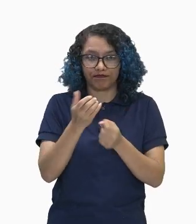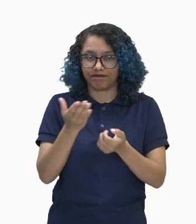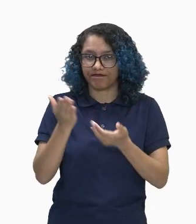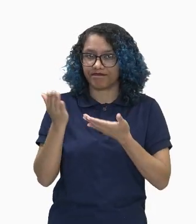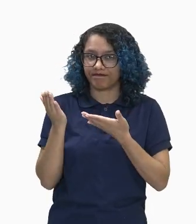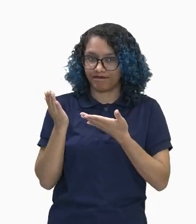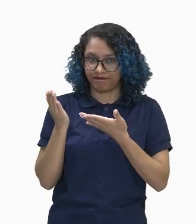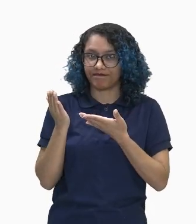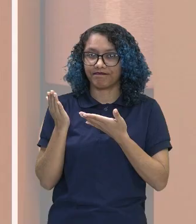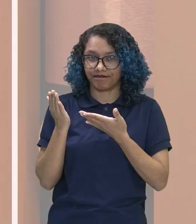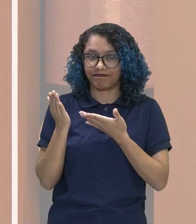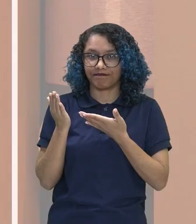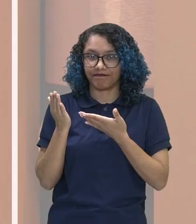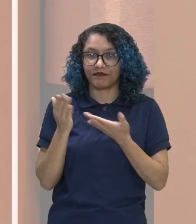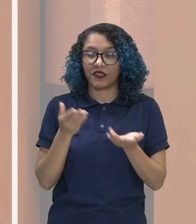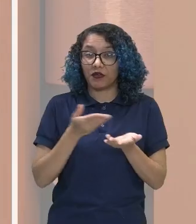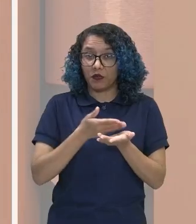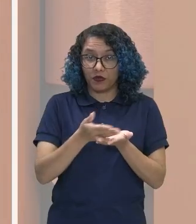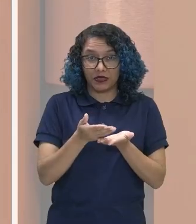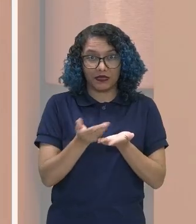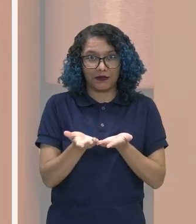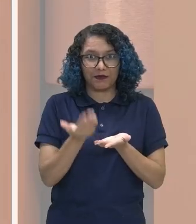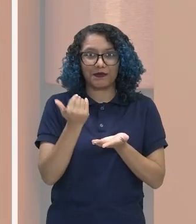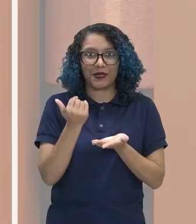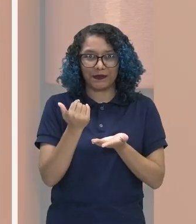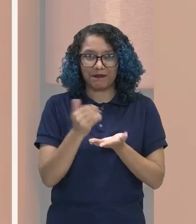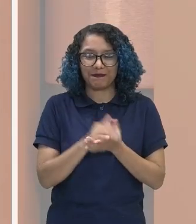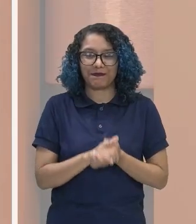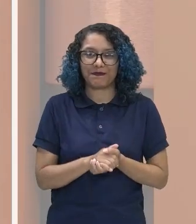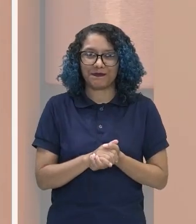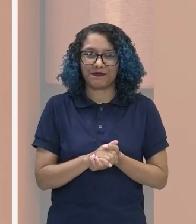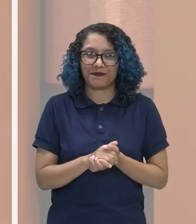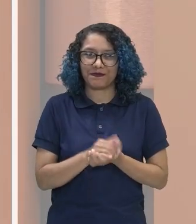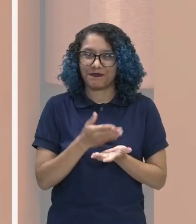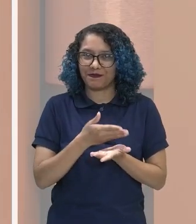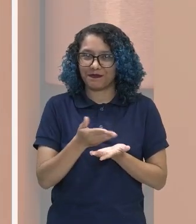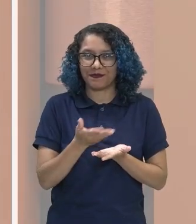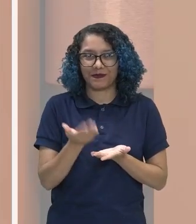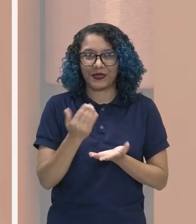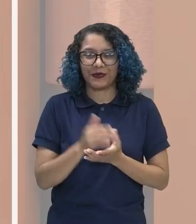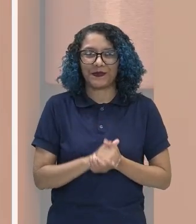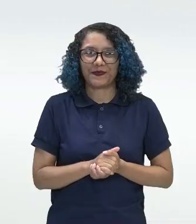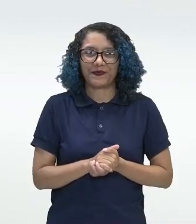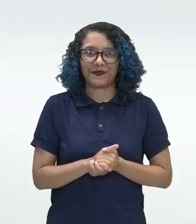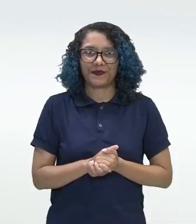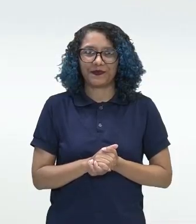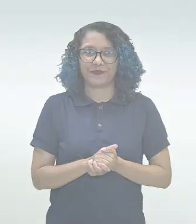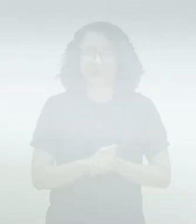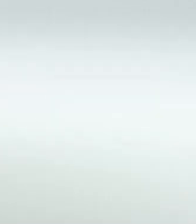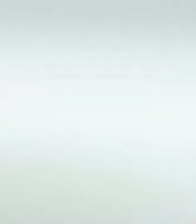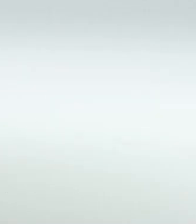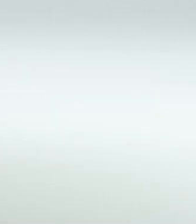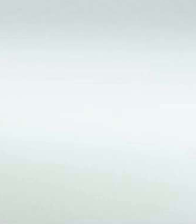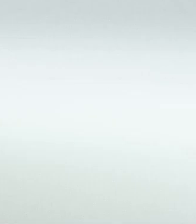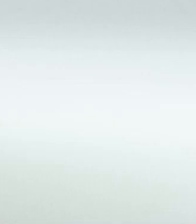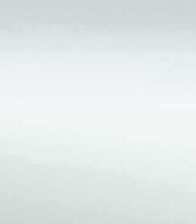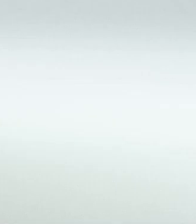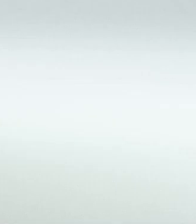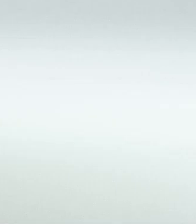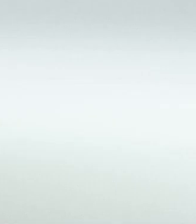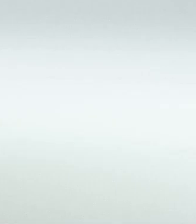revisão, vamos então começar a aula propriamente dita. Começando então...